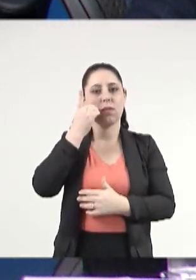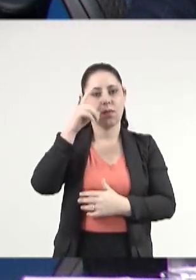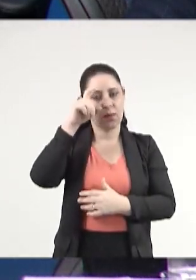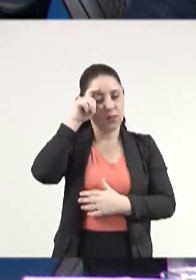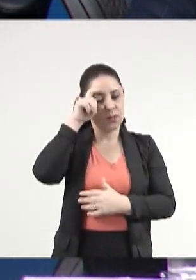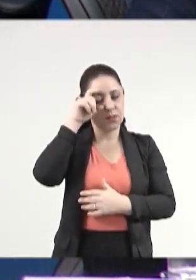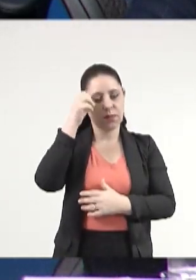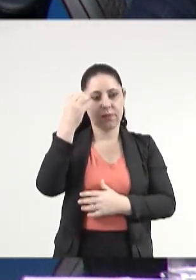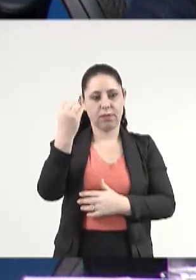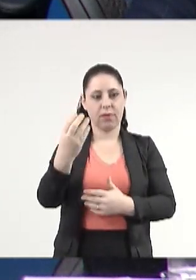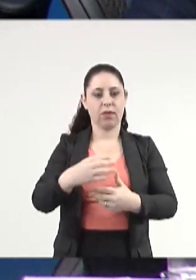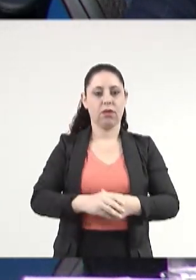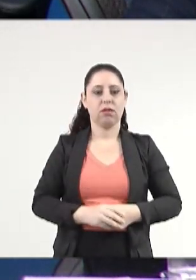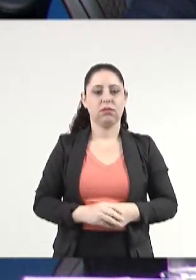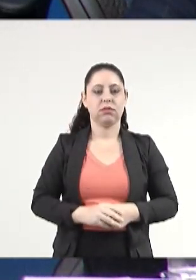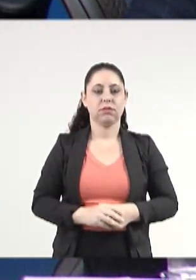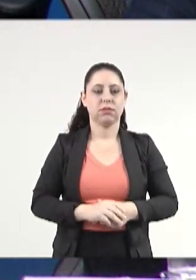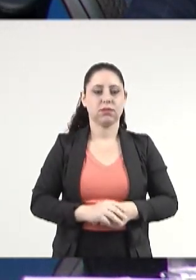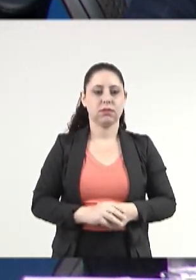Pedro Pedrocian Neto.